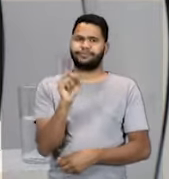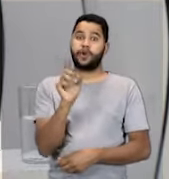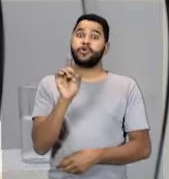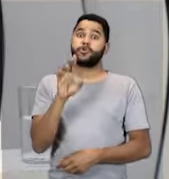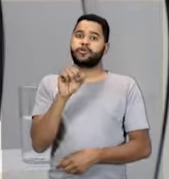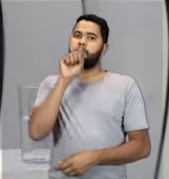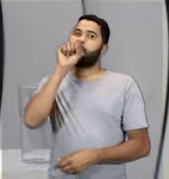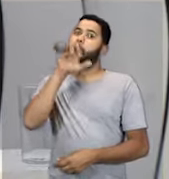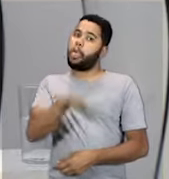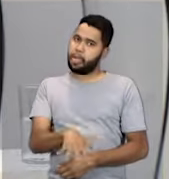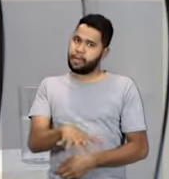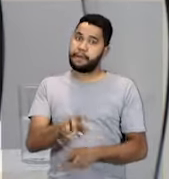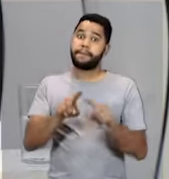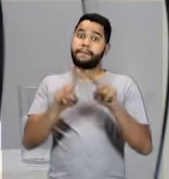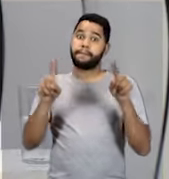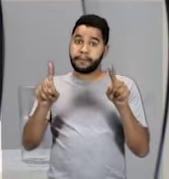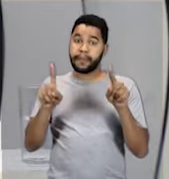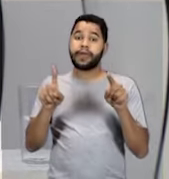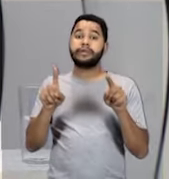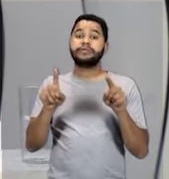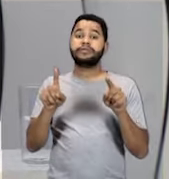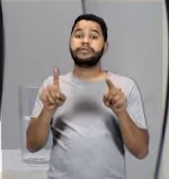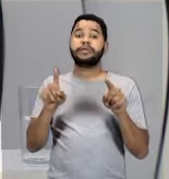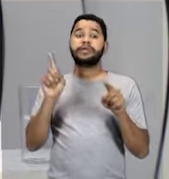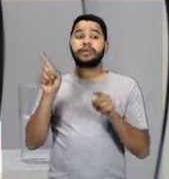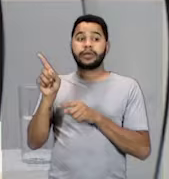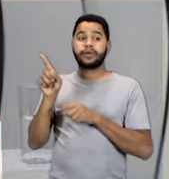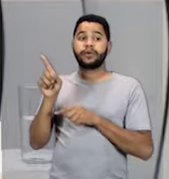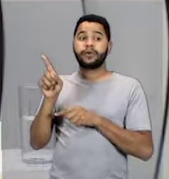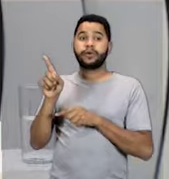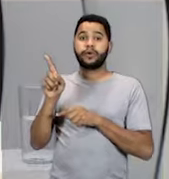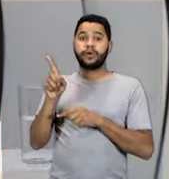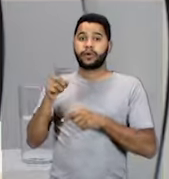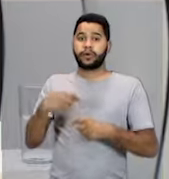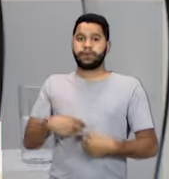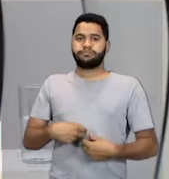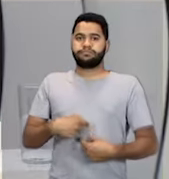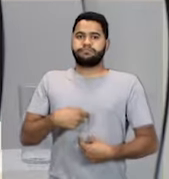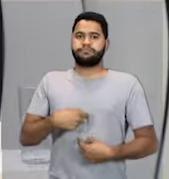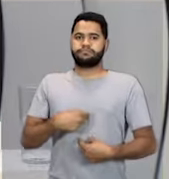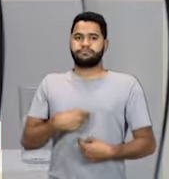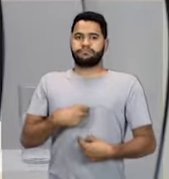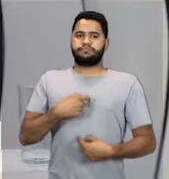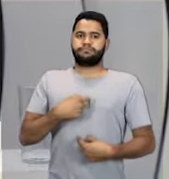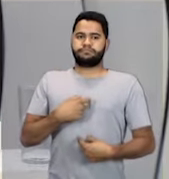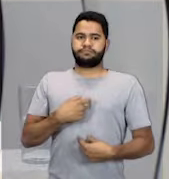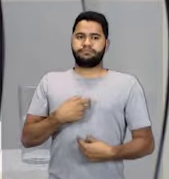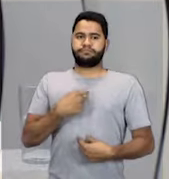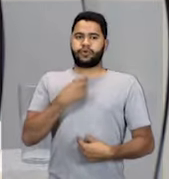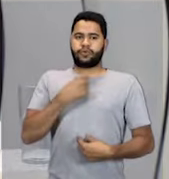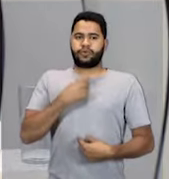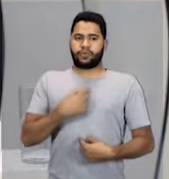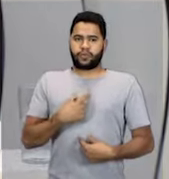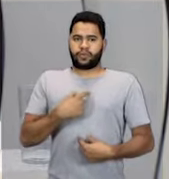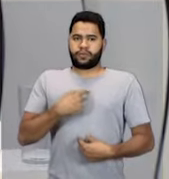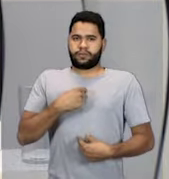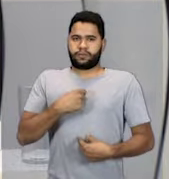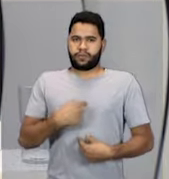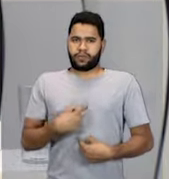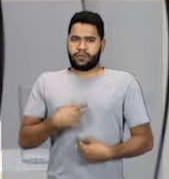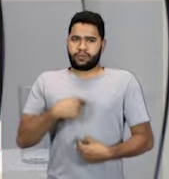o alimento não vai voltar. Por quê? Porque o que levou o alimento para o estômago não foi a gravidade, foi